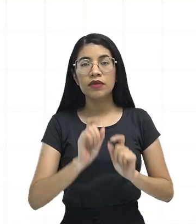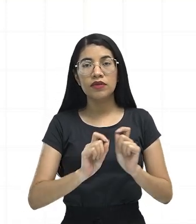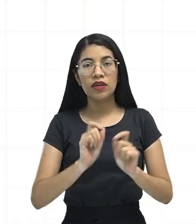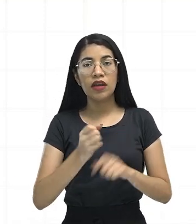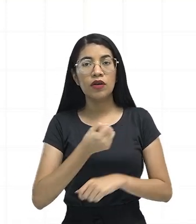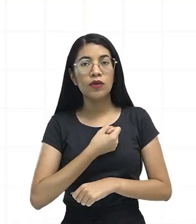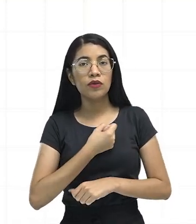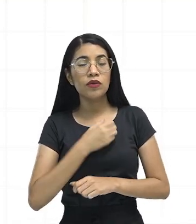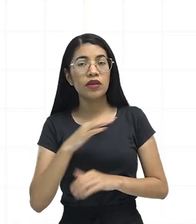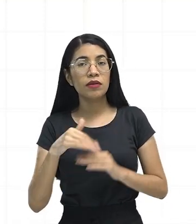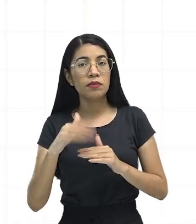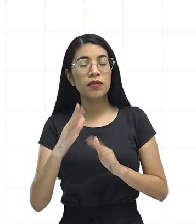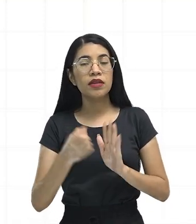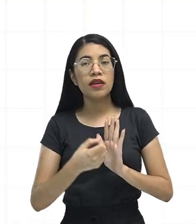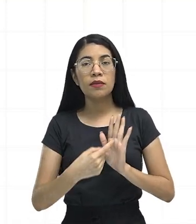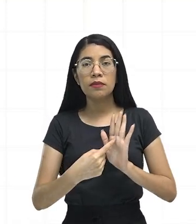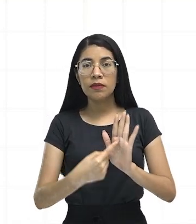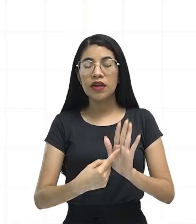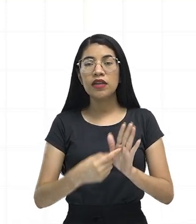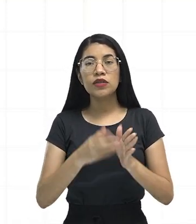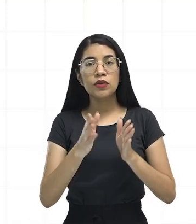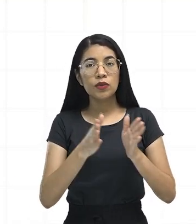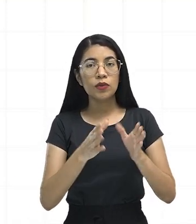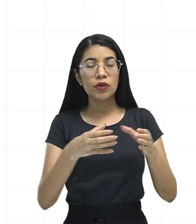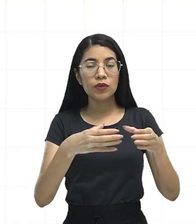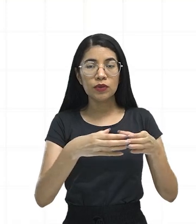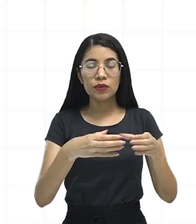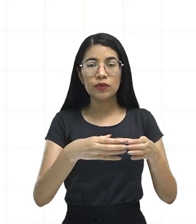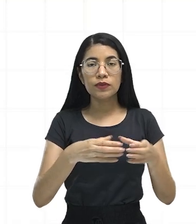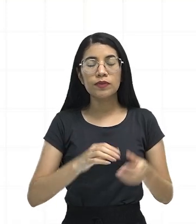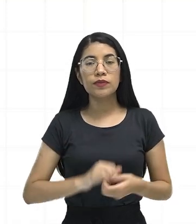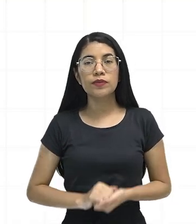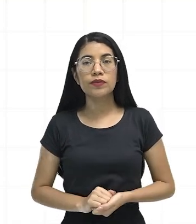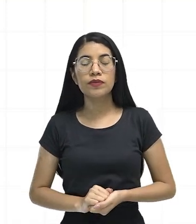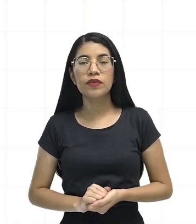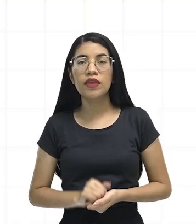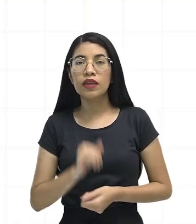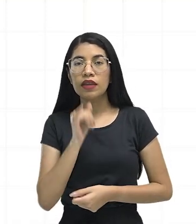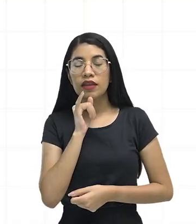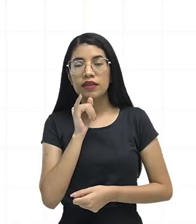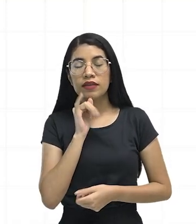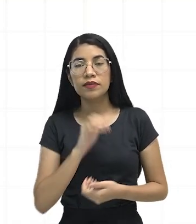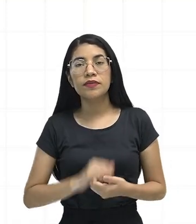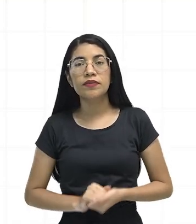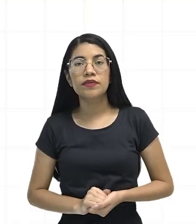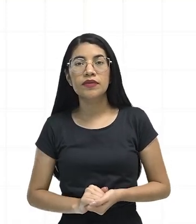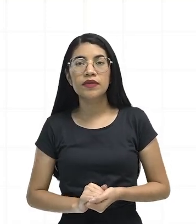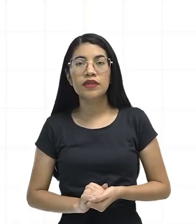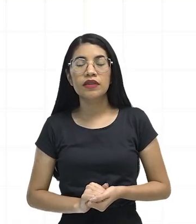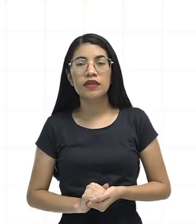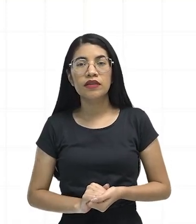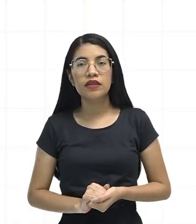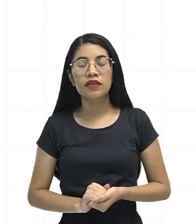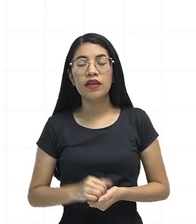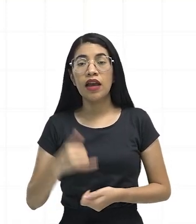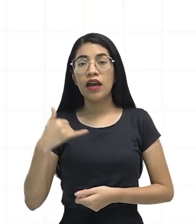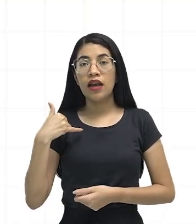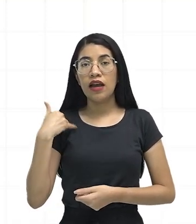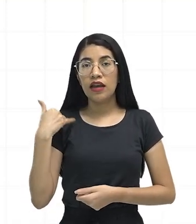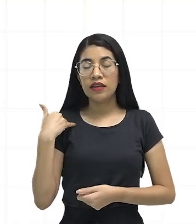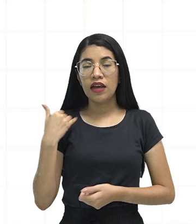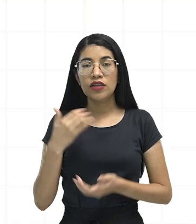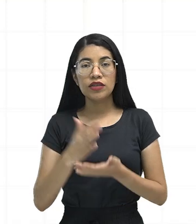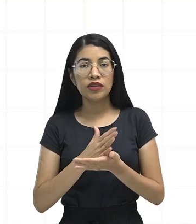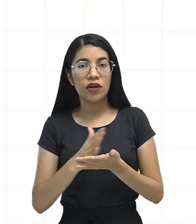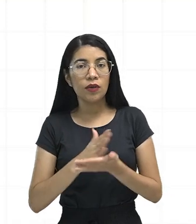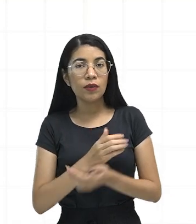que mais aparece em determinado período, ok? Por exemplo, se as idades de